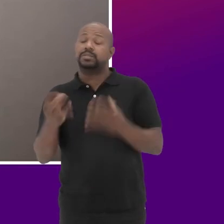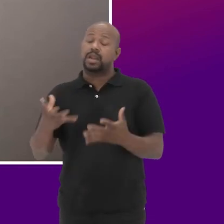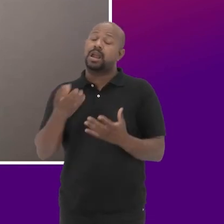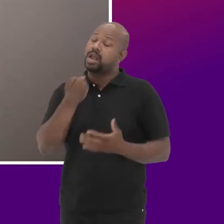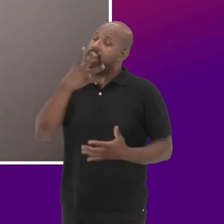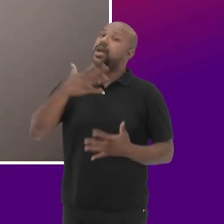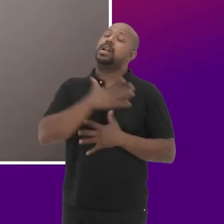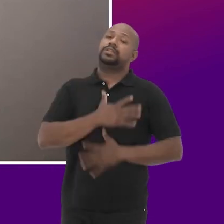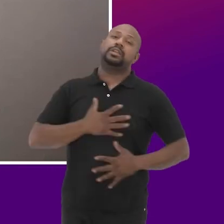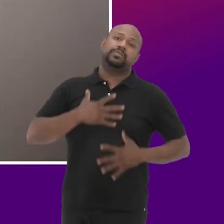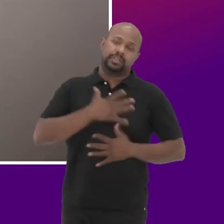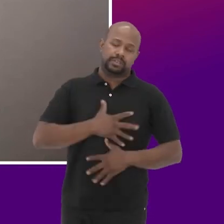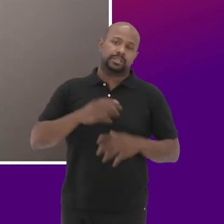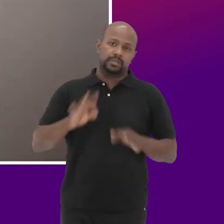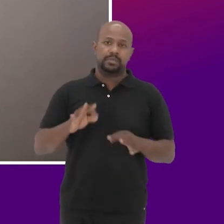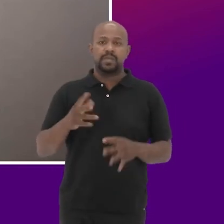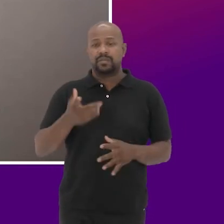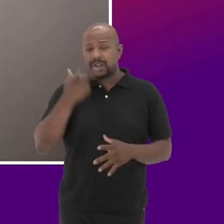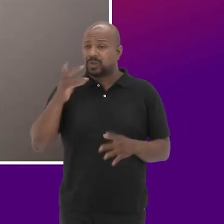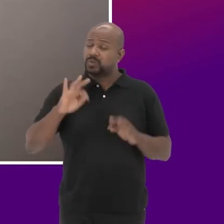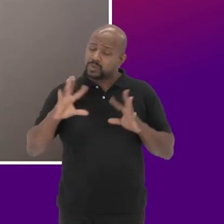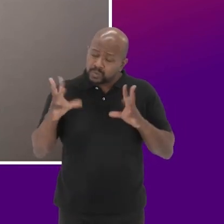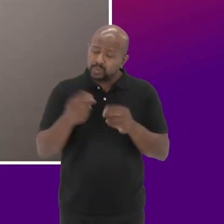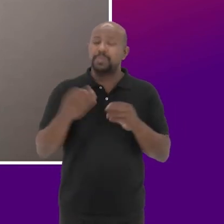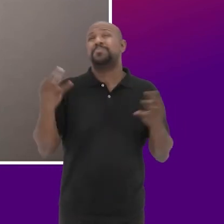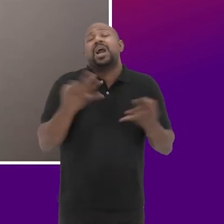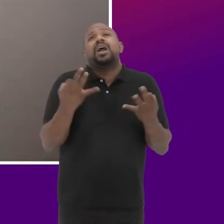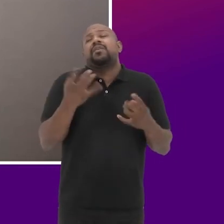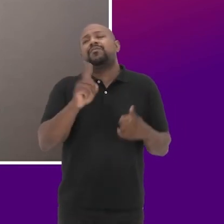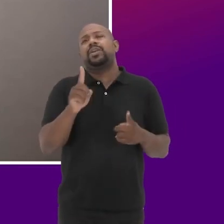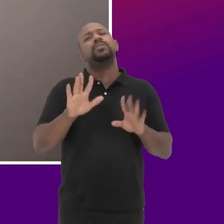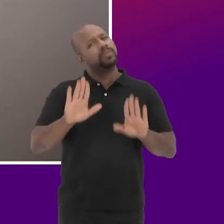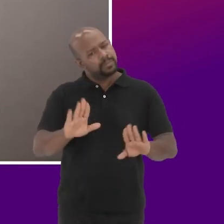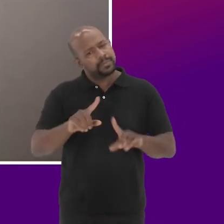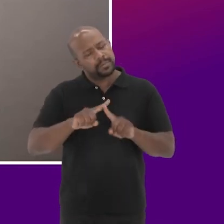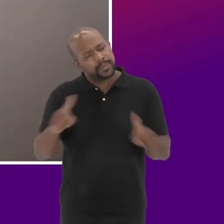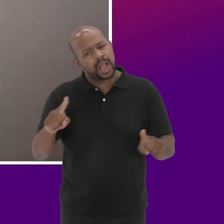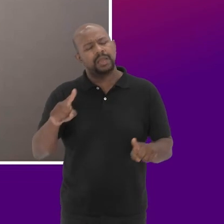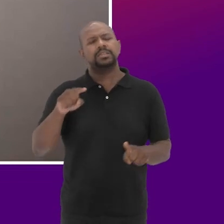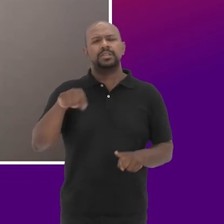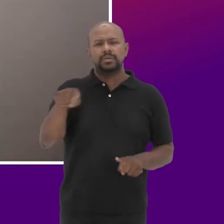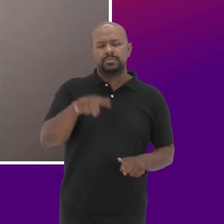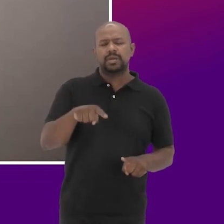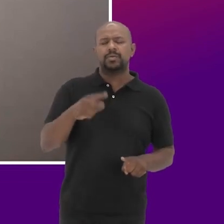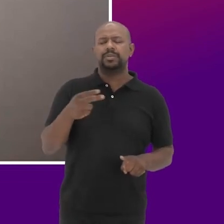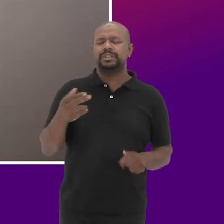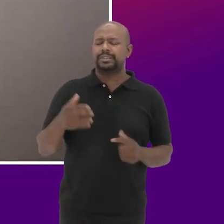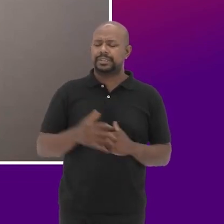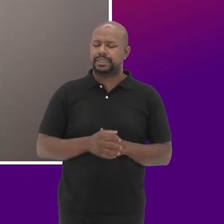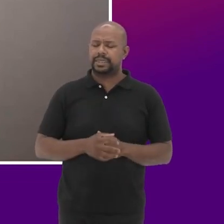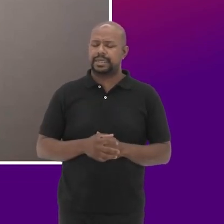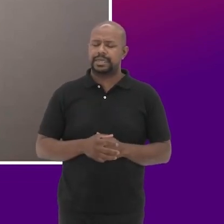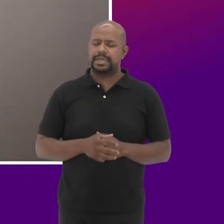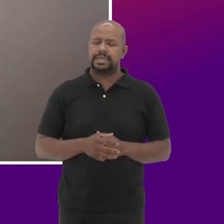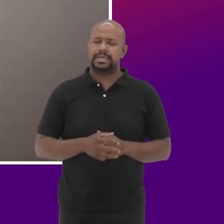gera uma grande satisfação. Não quero dizer que está tudo perfeito, mas como uma coisa